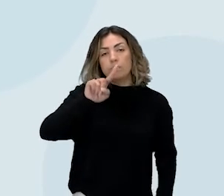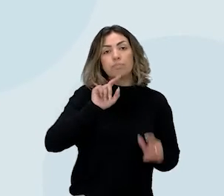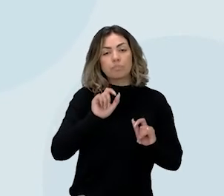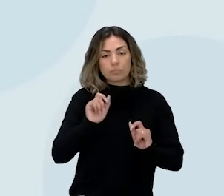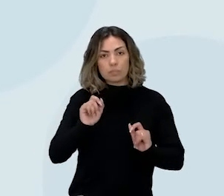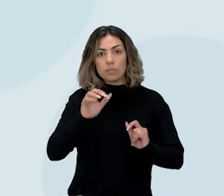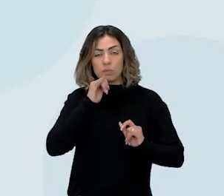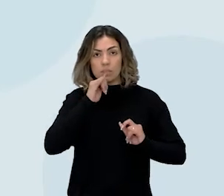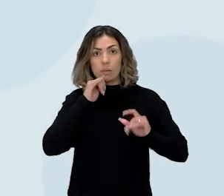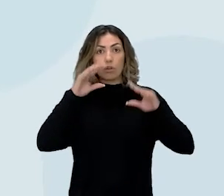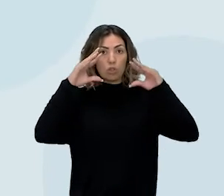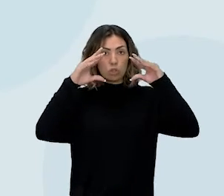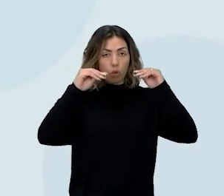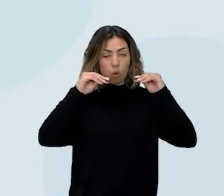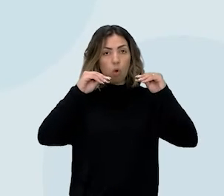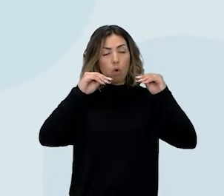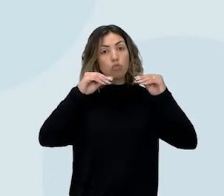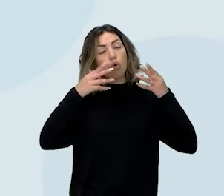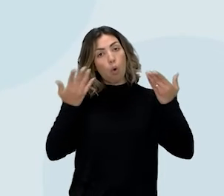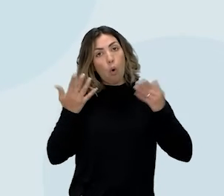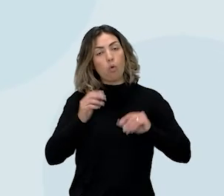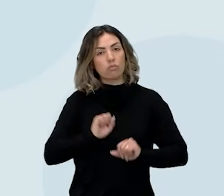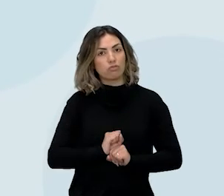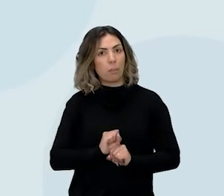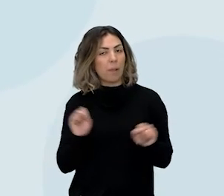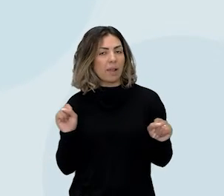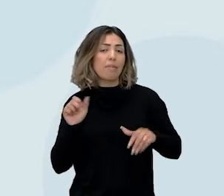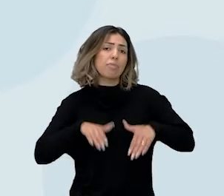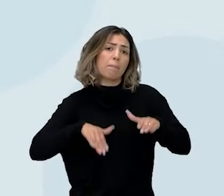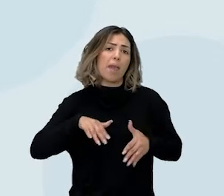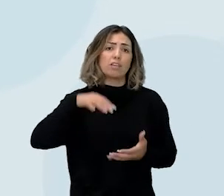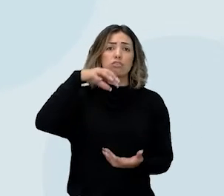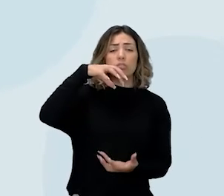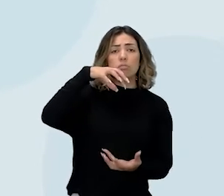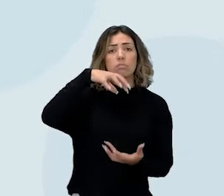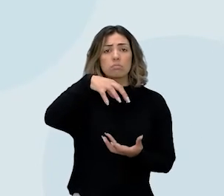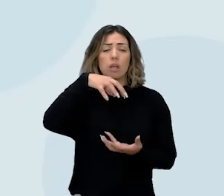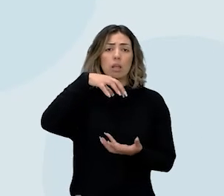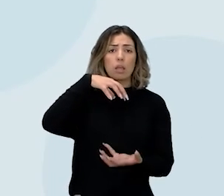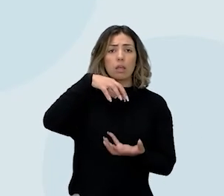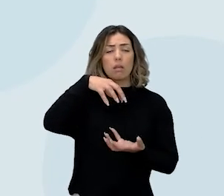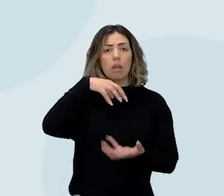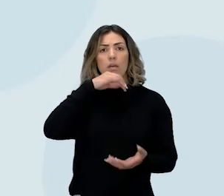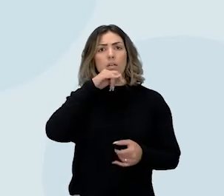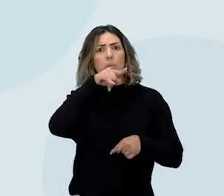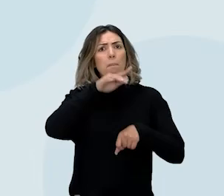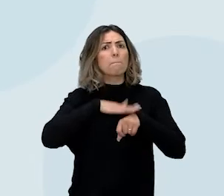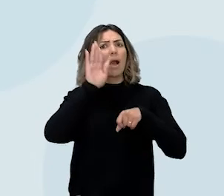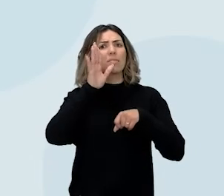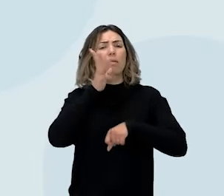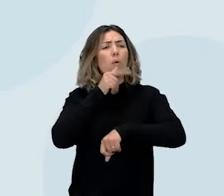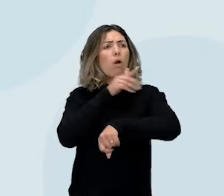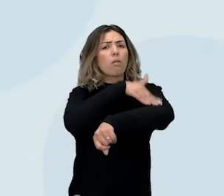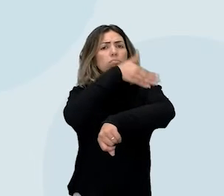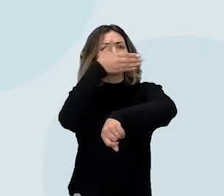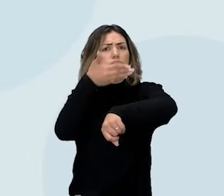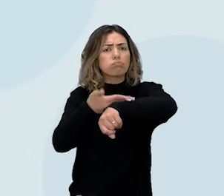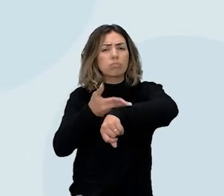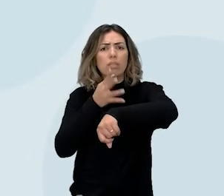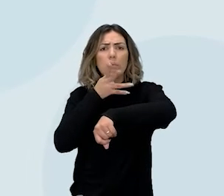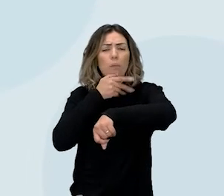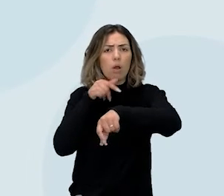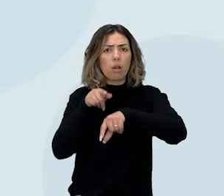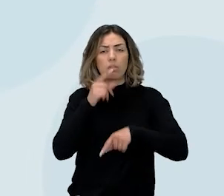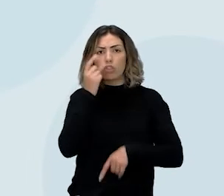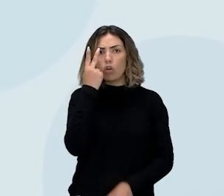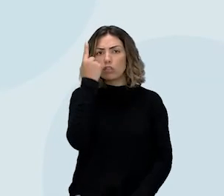noite ou o dia, né, a depender de onde você está, é maior que todos, né? Às vezes dura mais